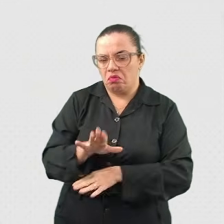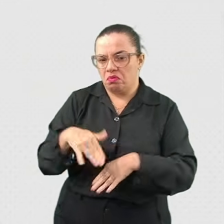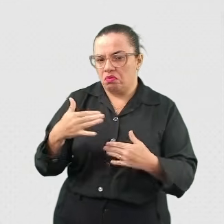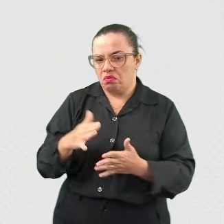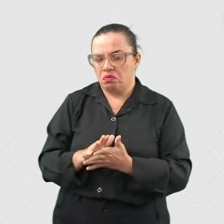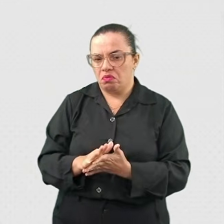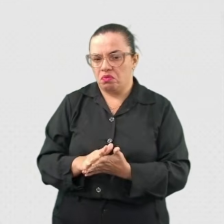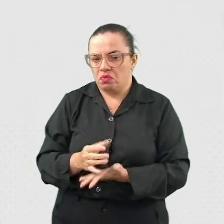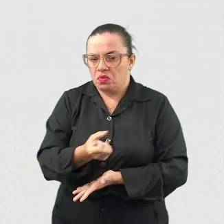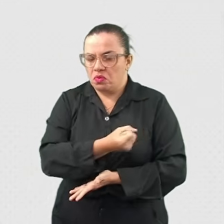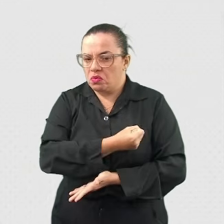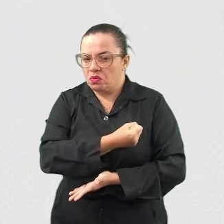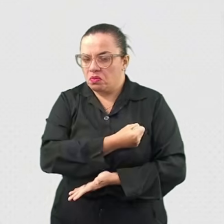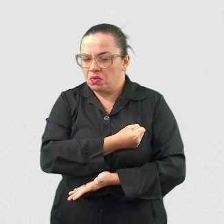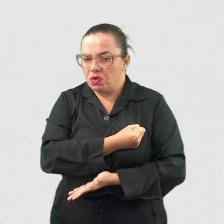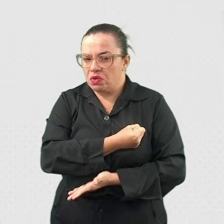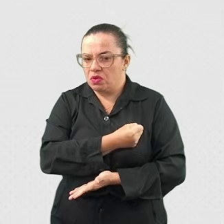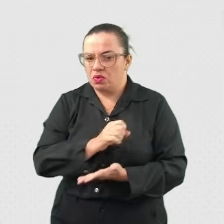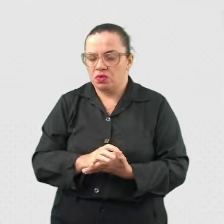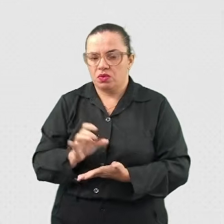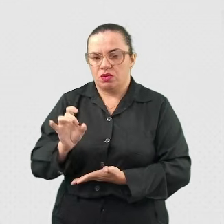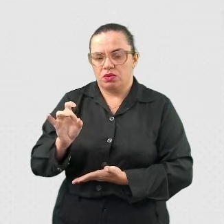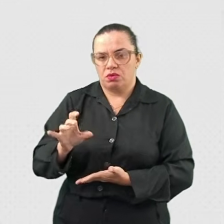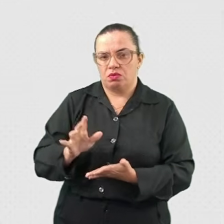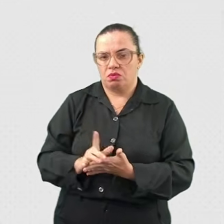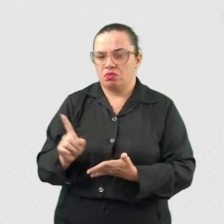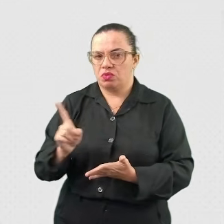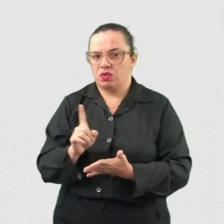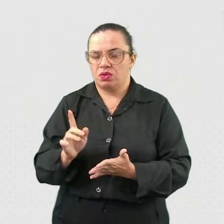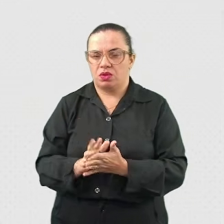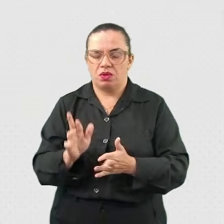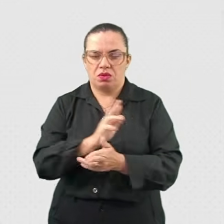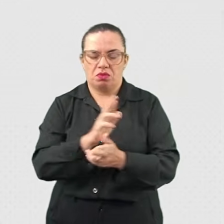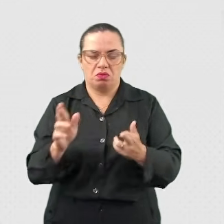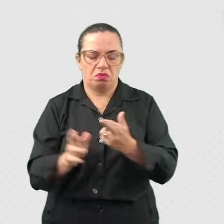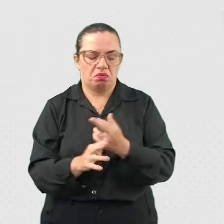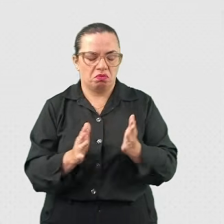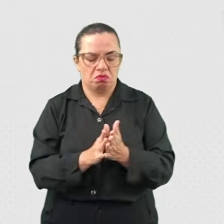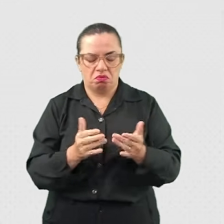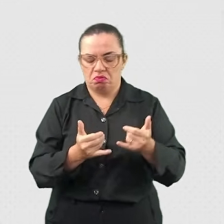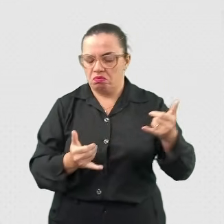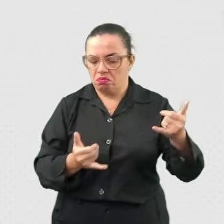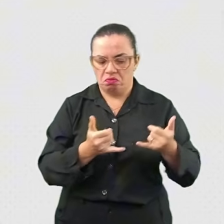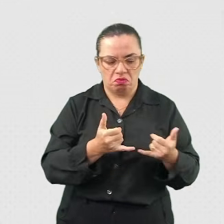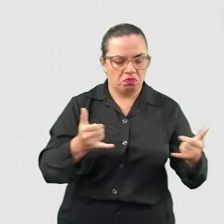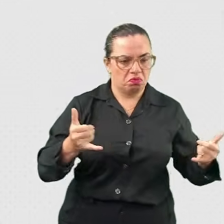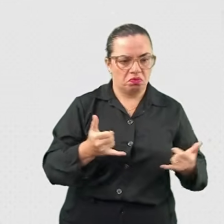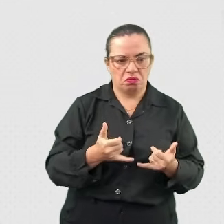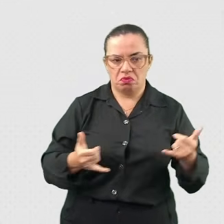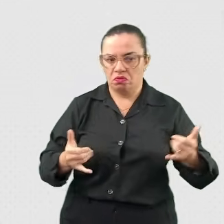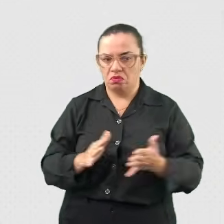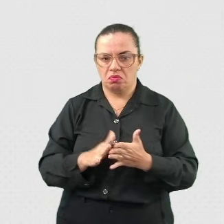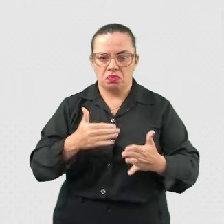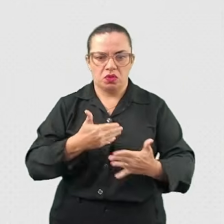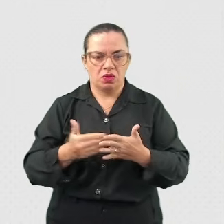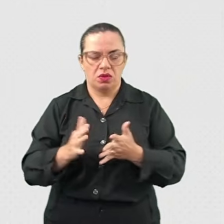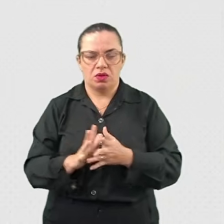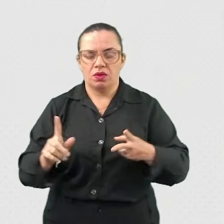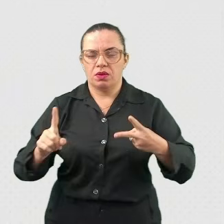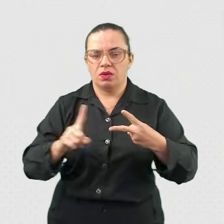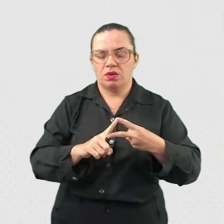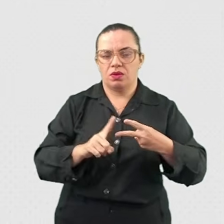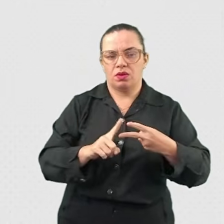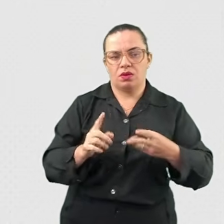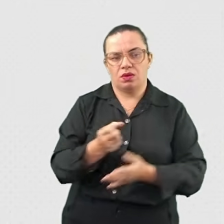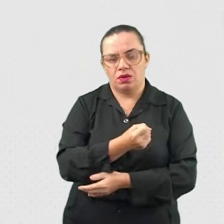valor fixo, tá? Não fica em função de nenhum lado. Qualquer polígono, seja ele qual for, de quantos lados tiverem, se você somar os